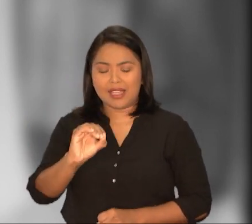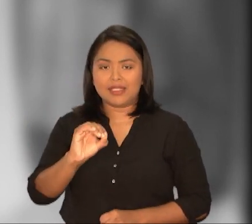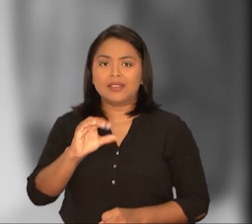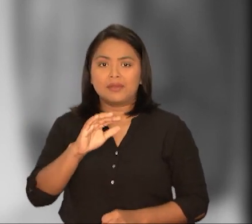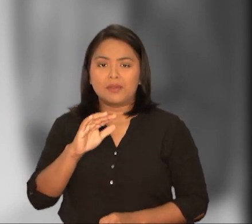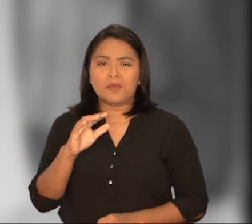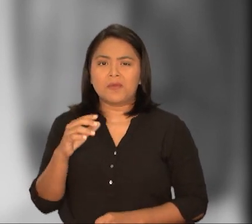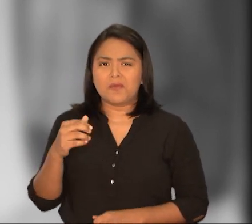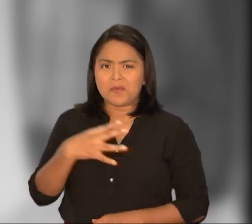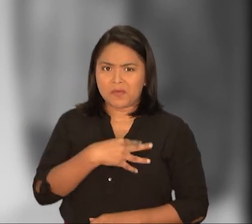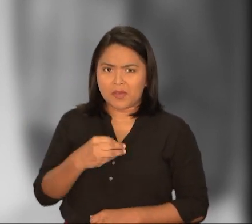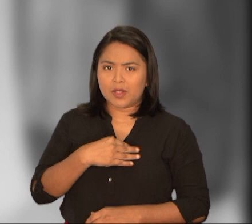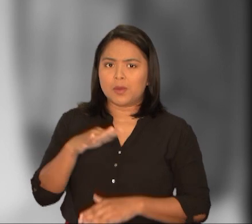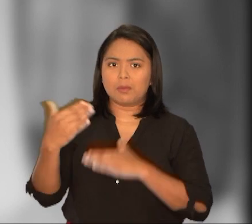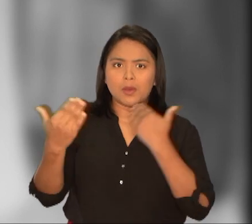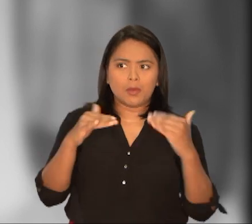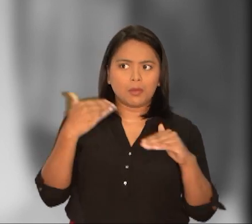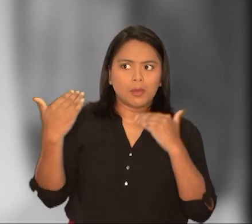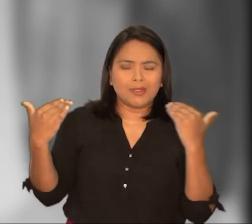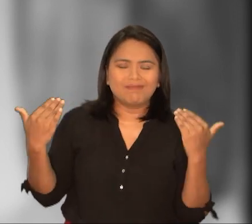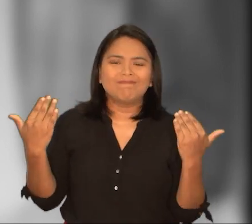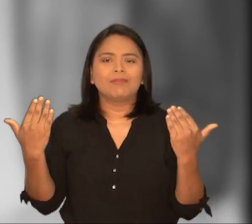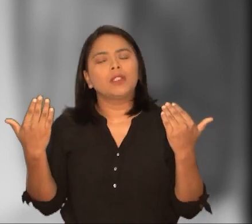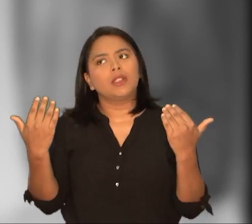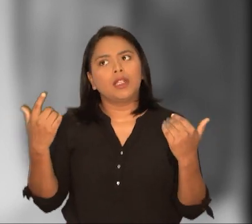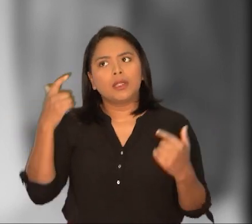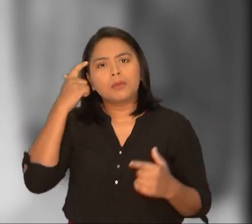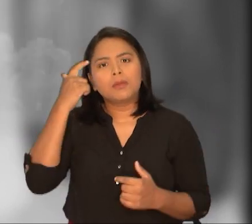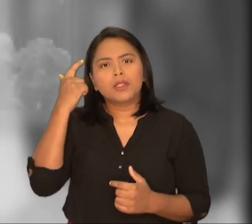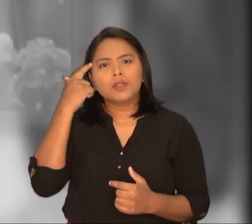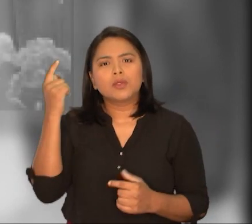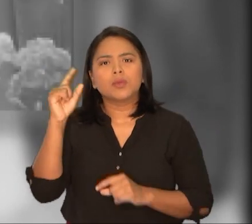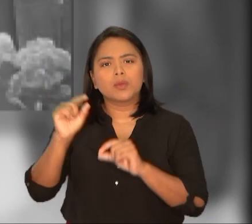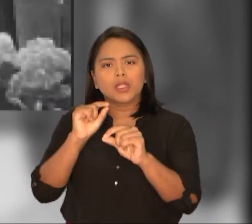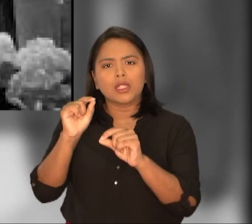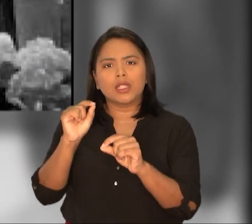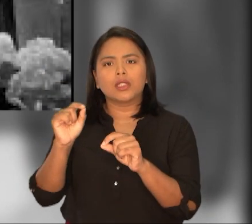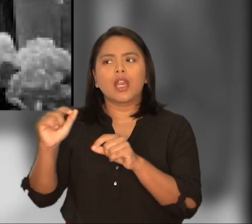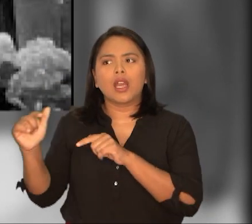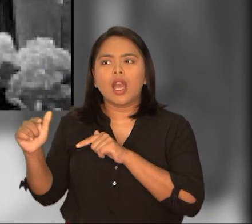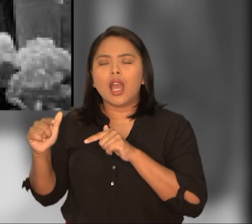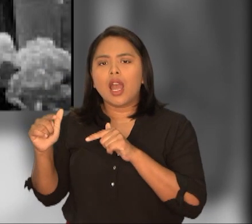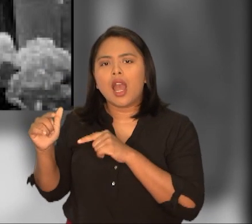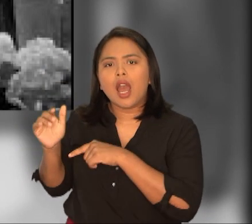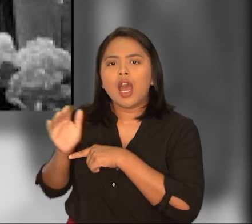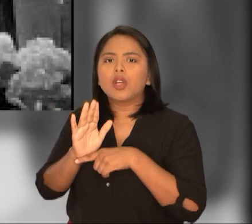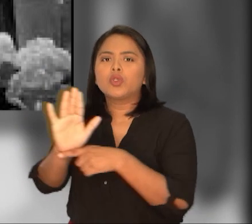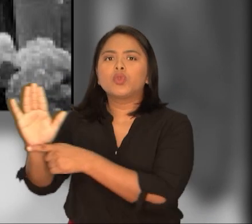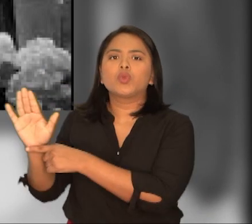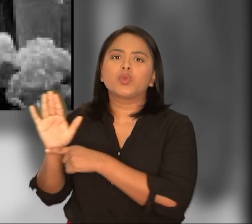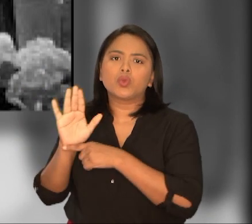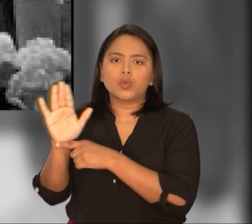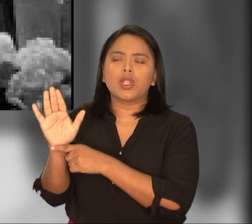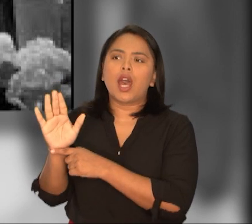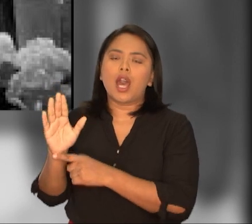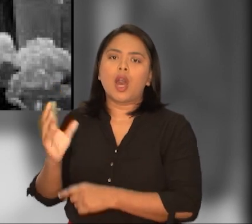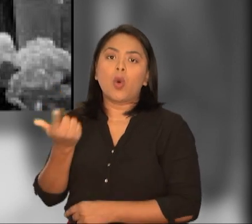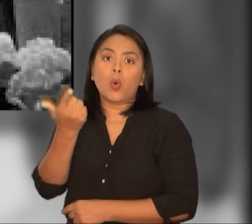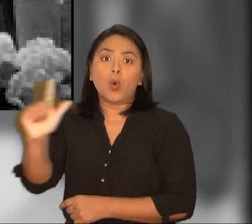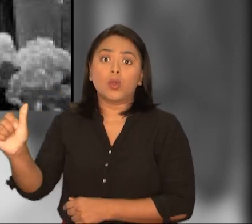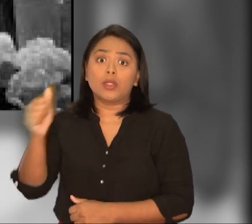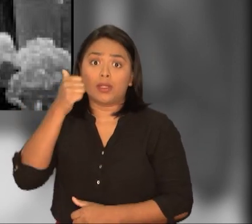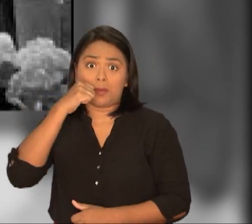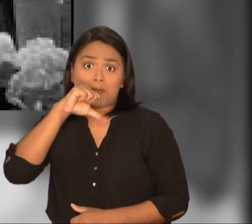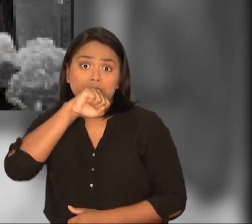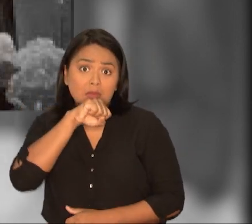que mais pessoas tivessem o mesmo sofrimento, ela se tornou uma ativista social e passou a dedicar sua vida a ajudar outras